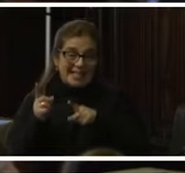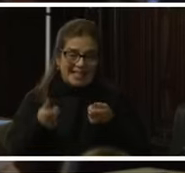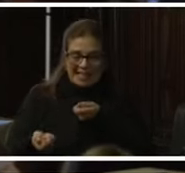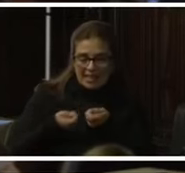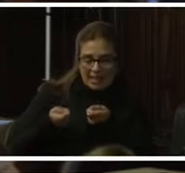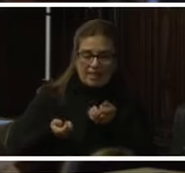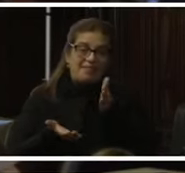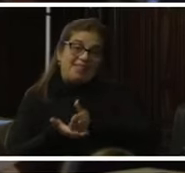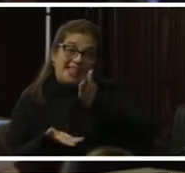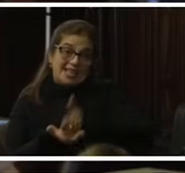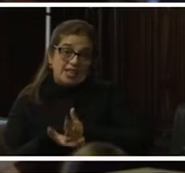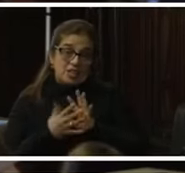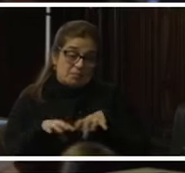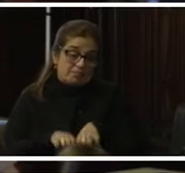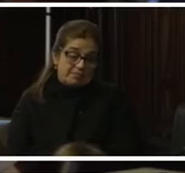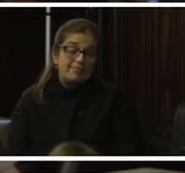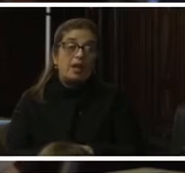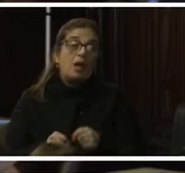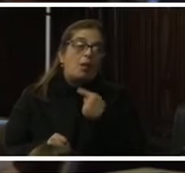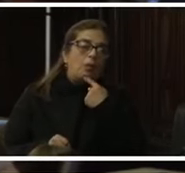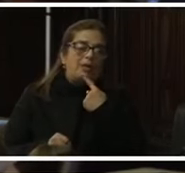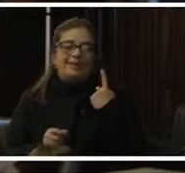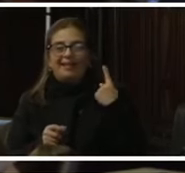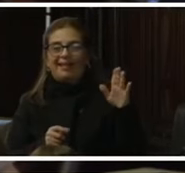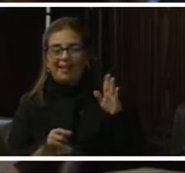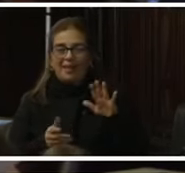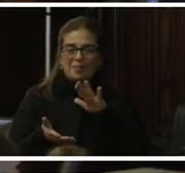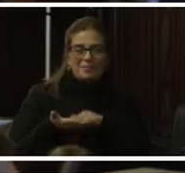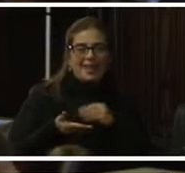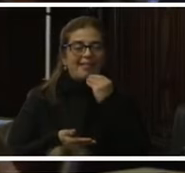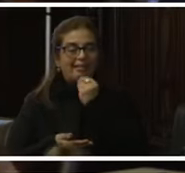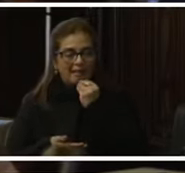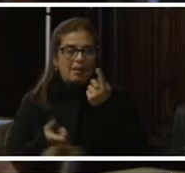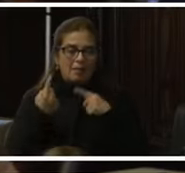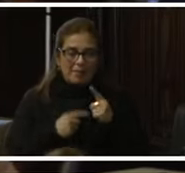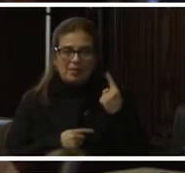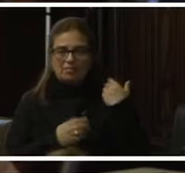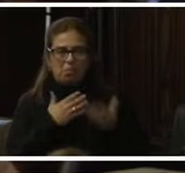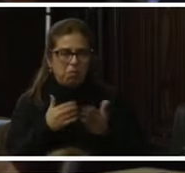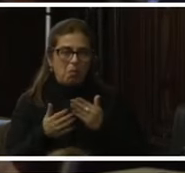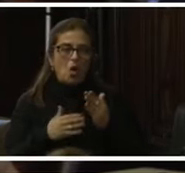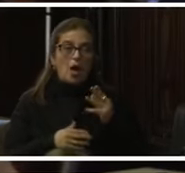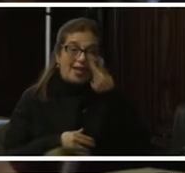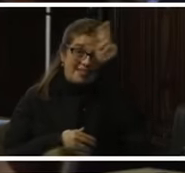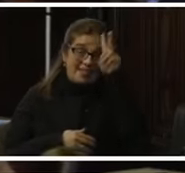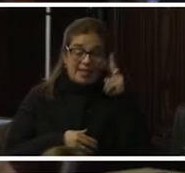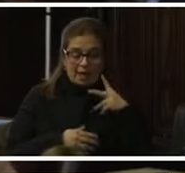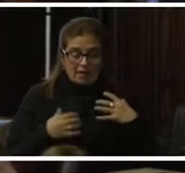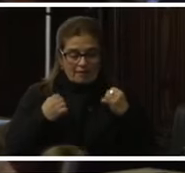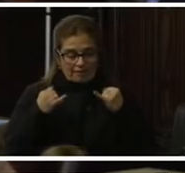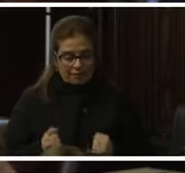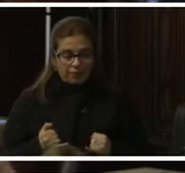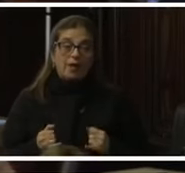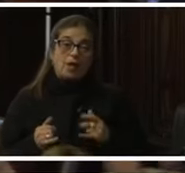os direitos ea implementação de uma pseudo política indigenista junto a setores indígenas para se manter no poder